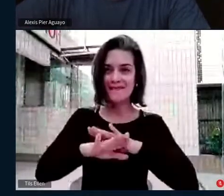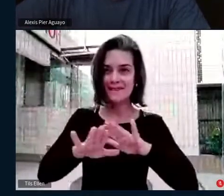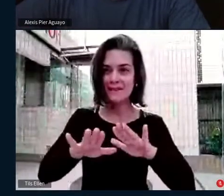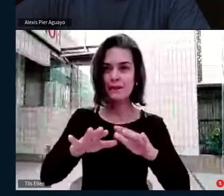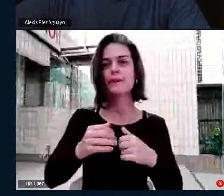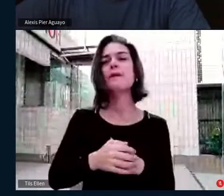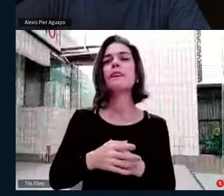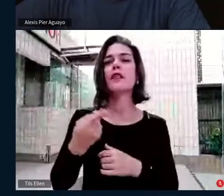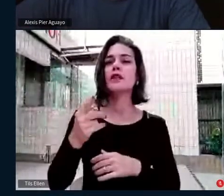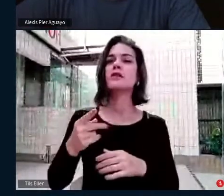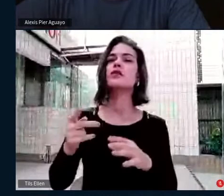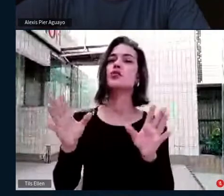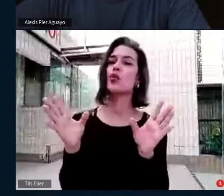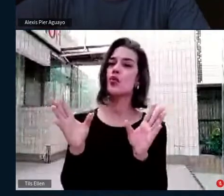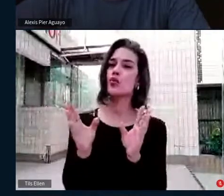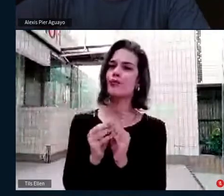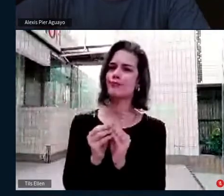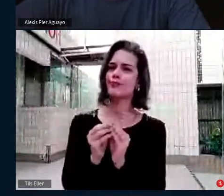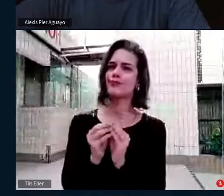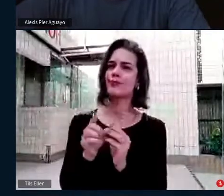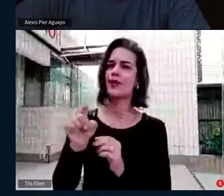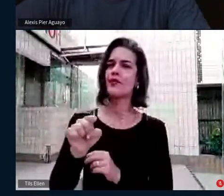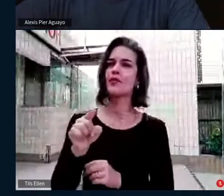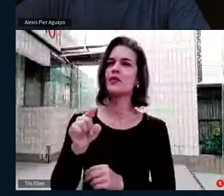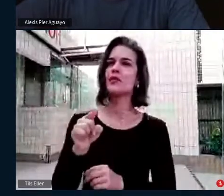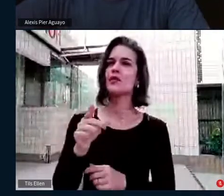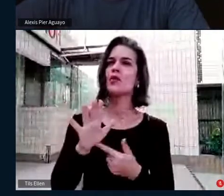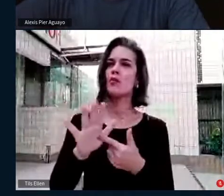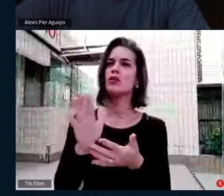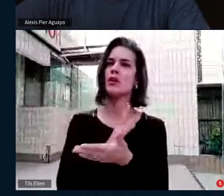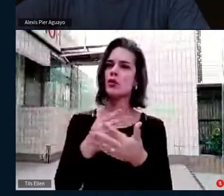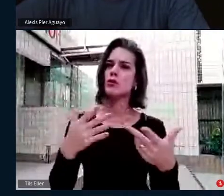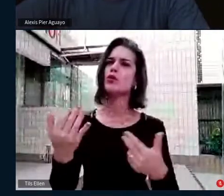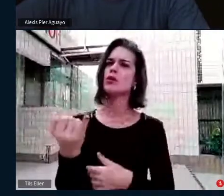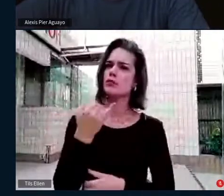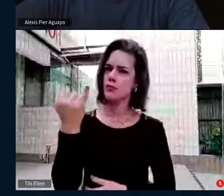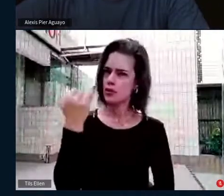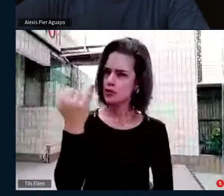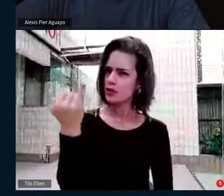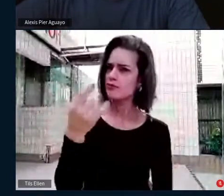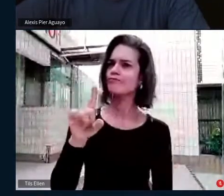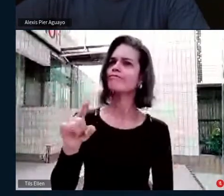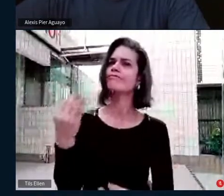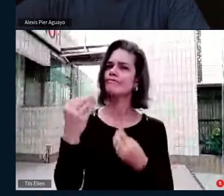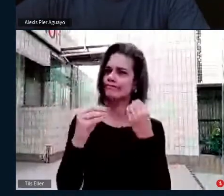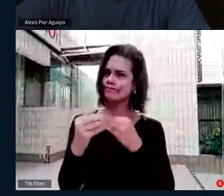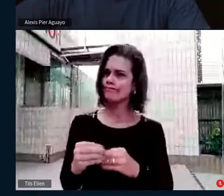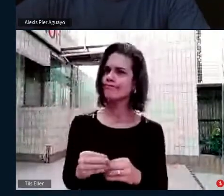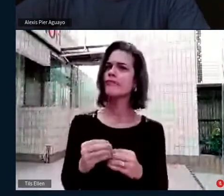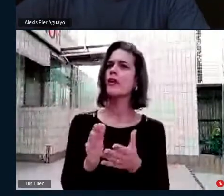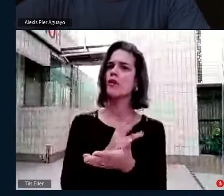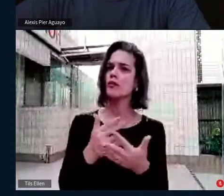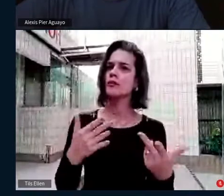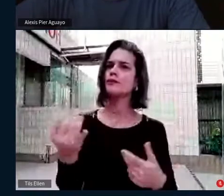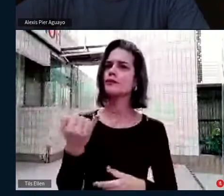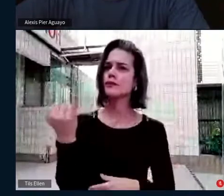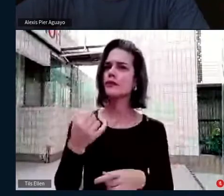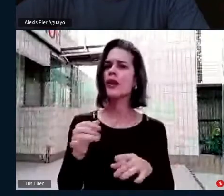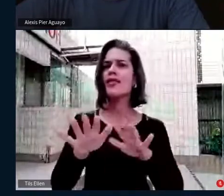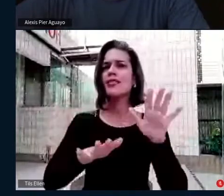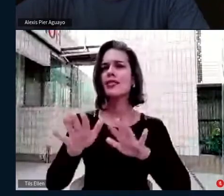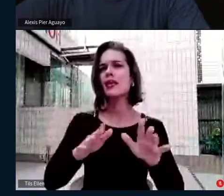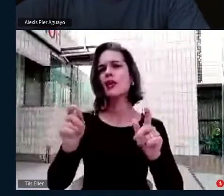nas suas considerações finais, você traz questões importantes, você discute, sugeriria só retomar talvez as questões